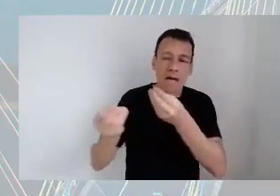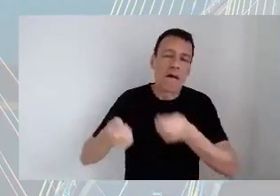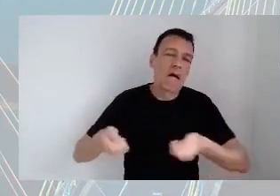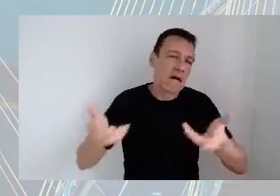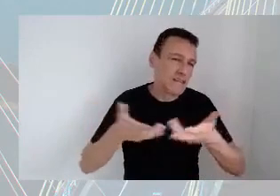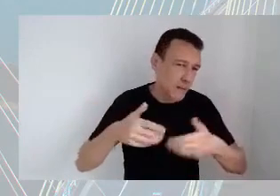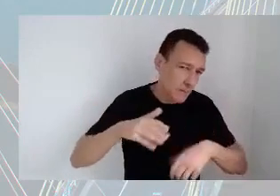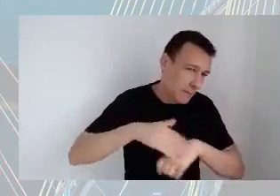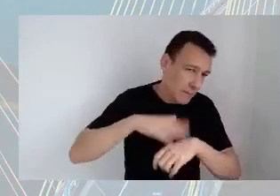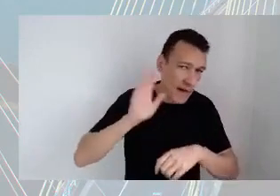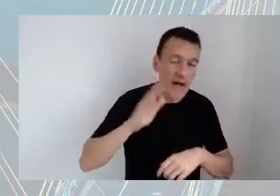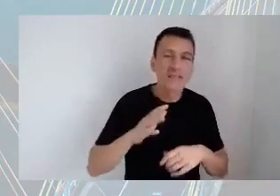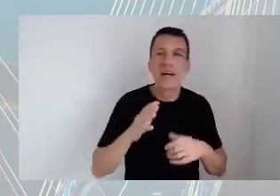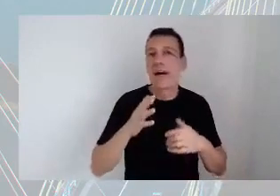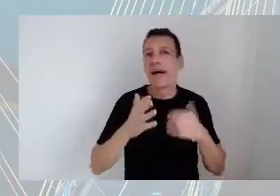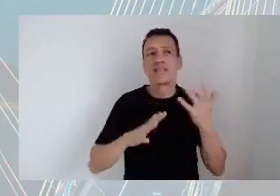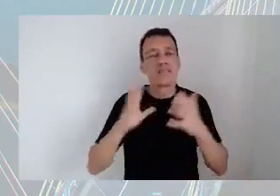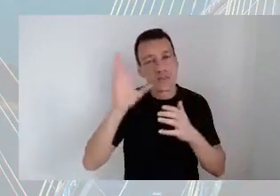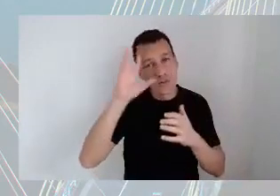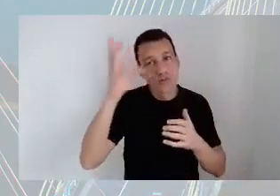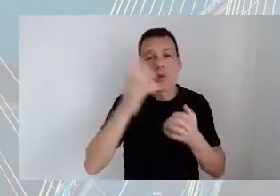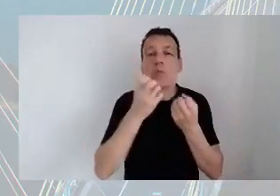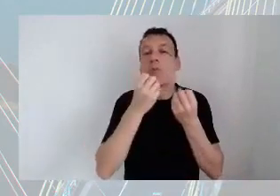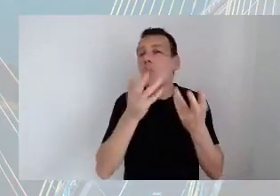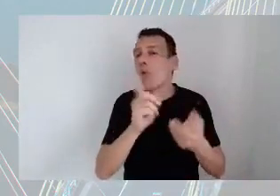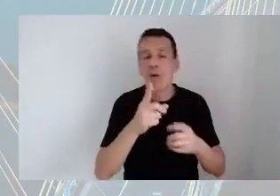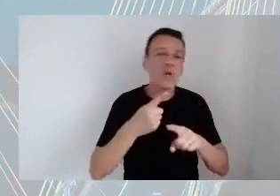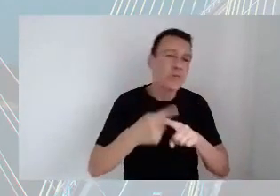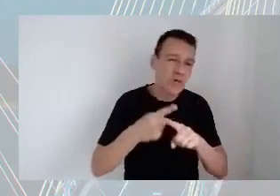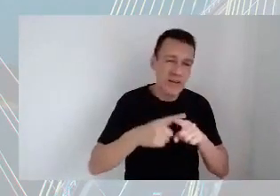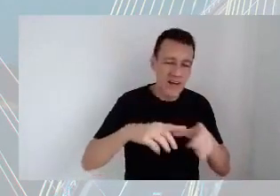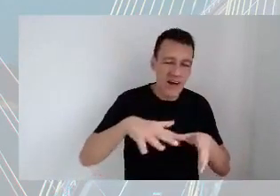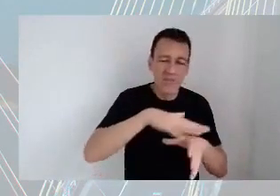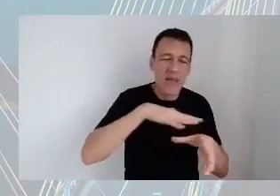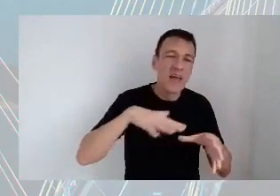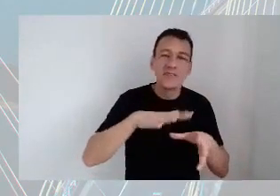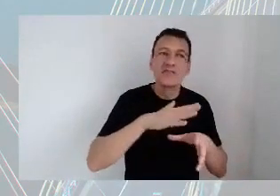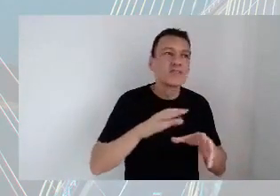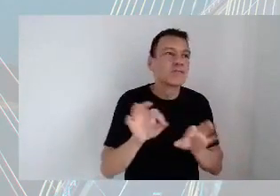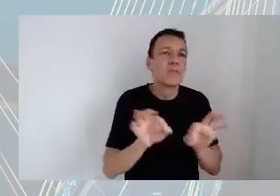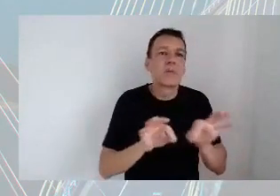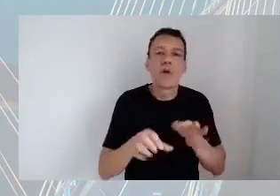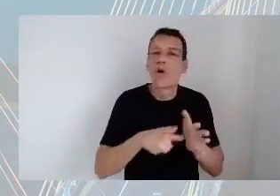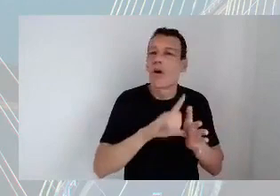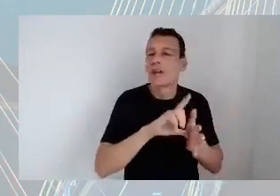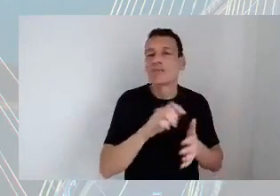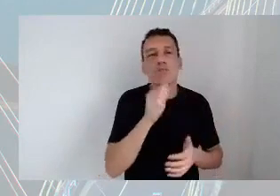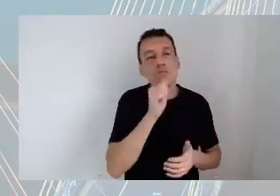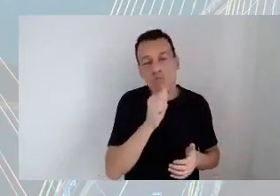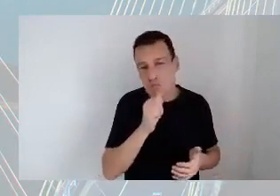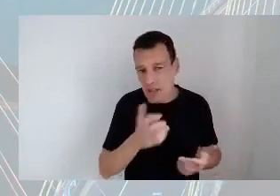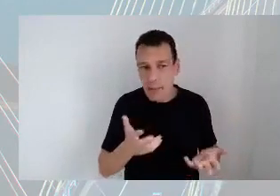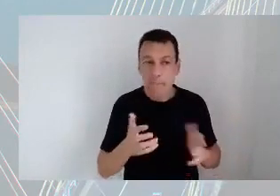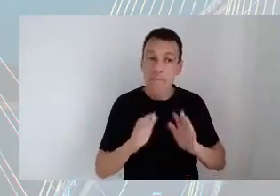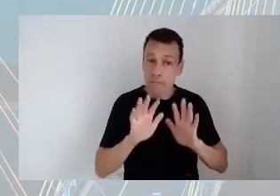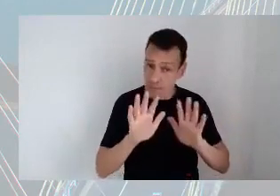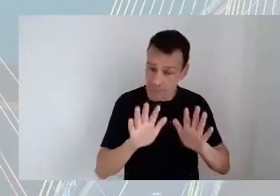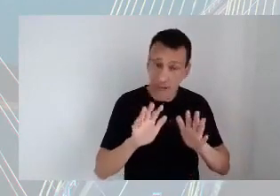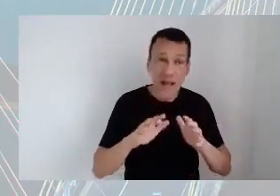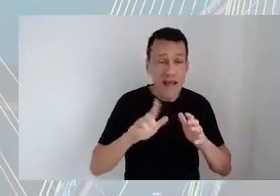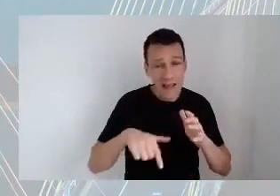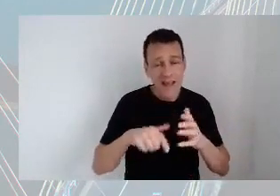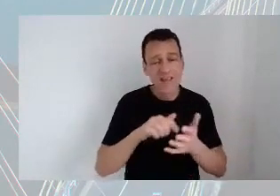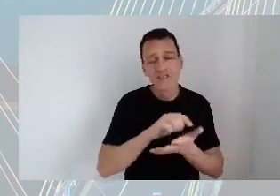tão bem preparado. Enfim, é um cenário bem diverso, bem complexo, e é